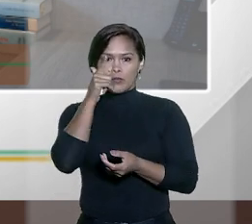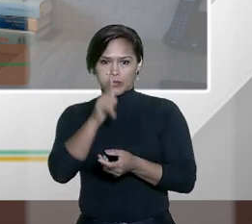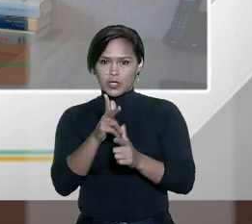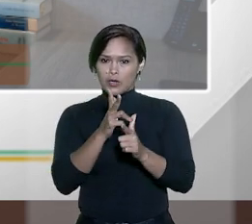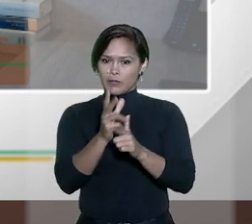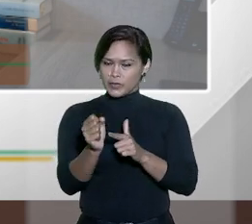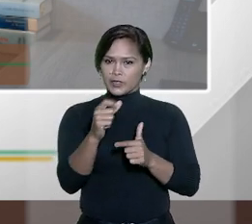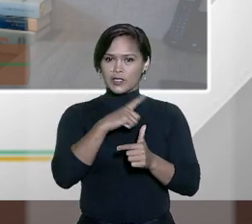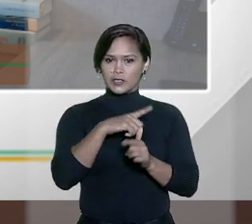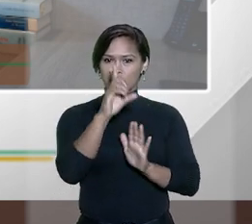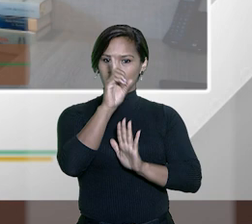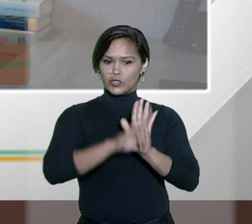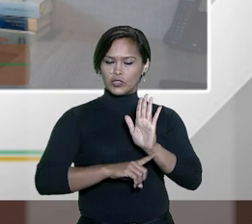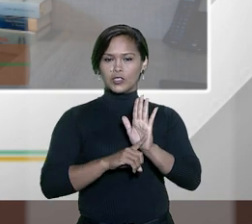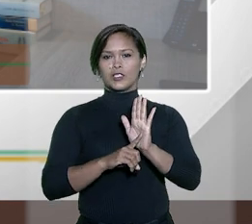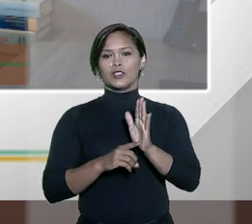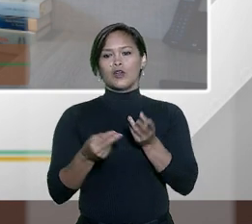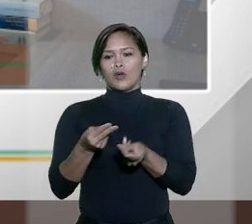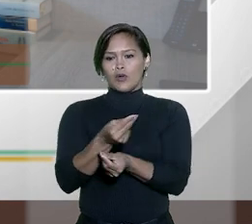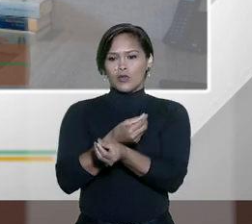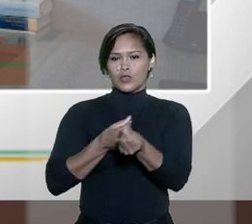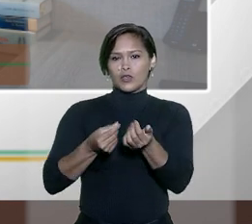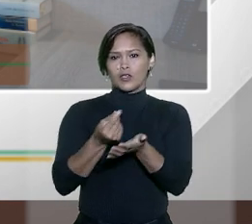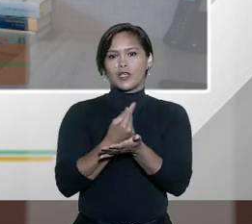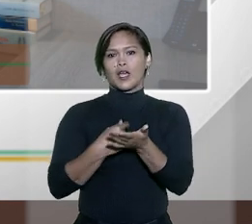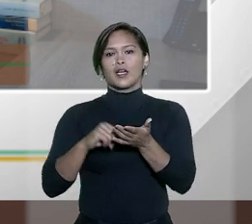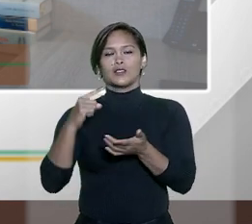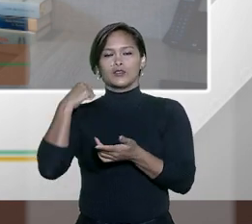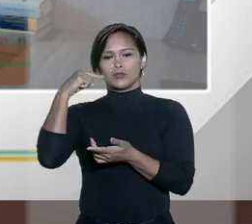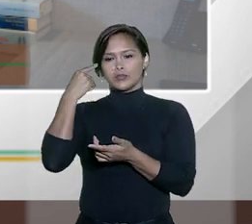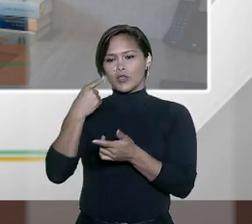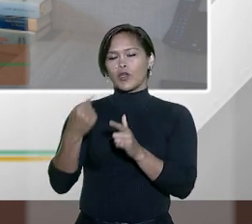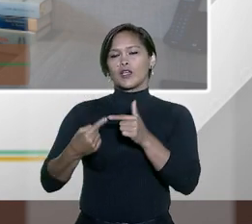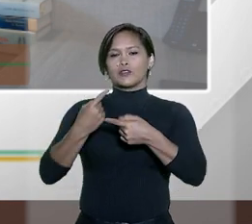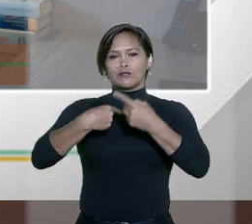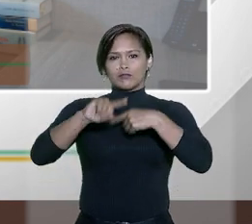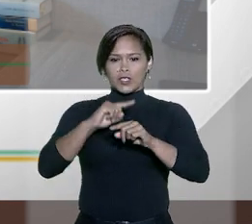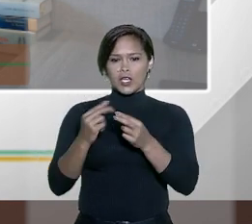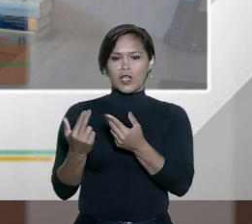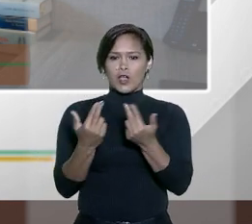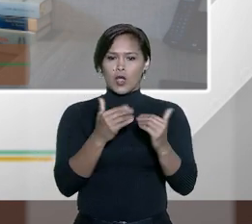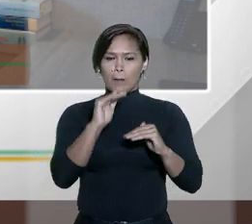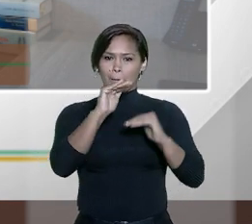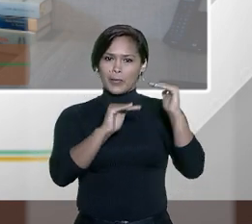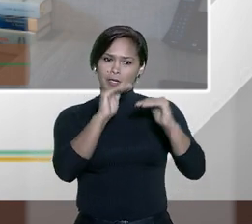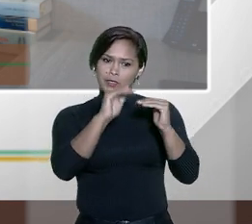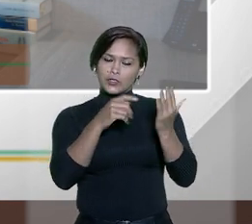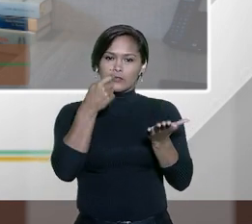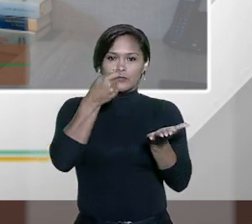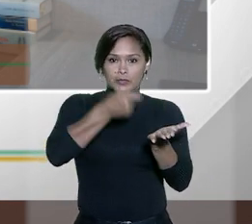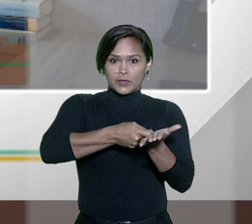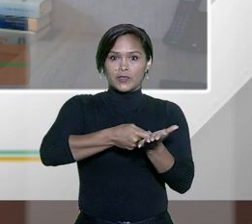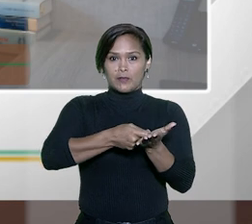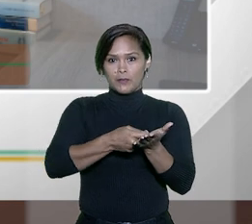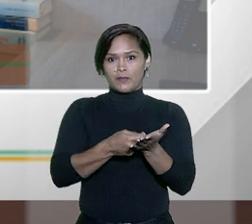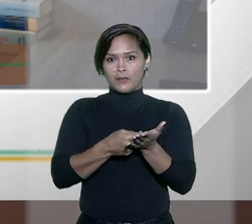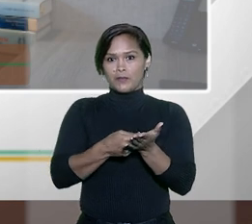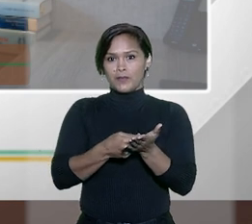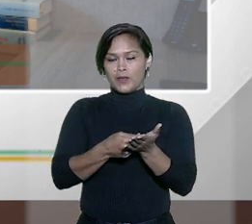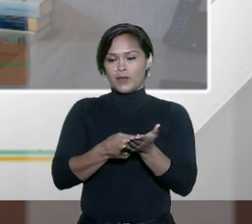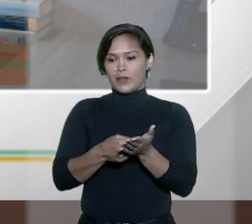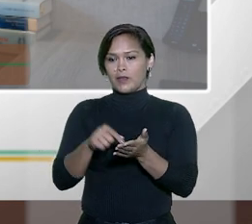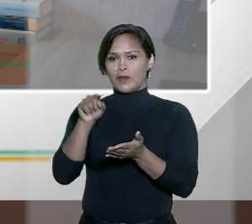ganha, né, ele tem direito a receber os chamados honorários de sucumbência, os honorários sucumbenciais, que são pagos